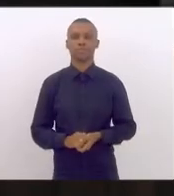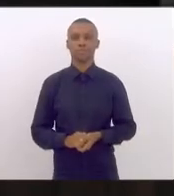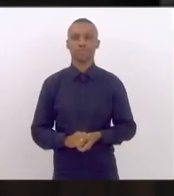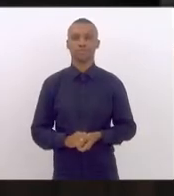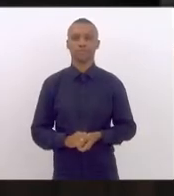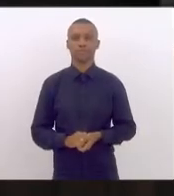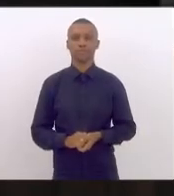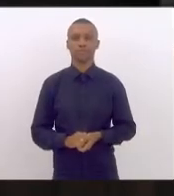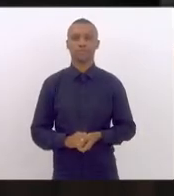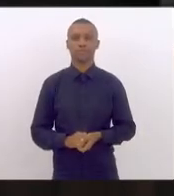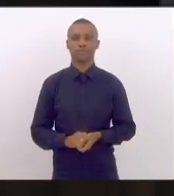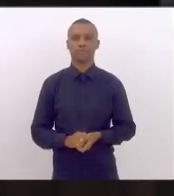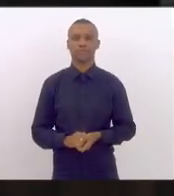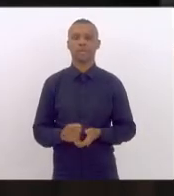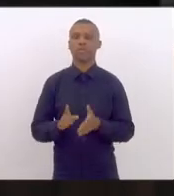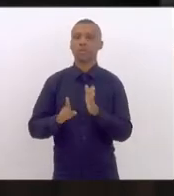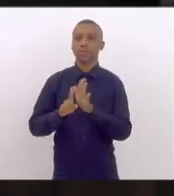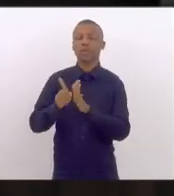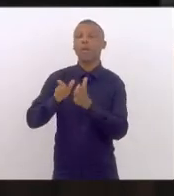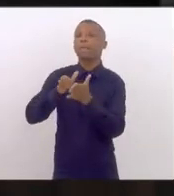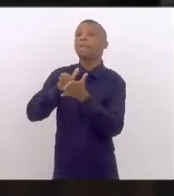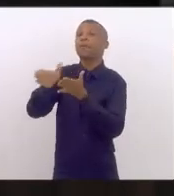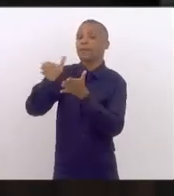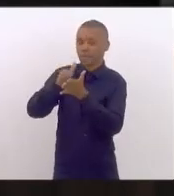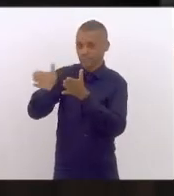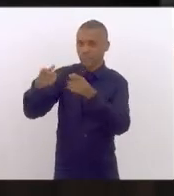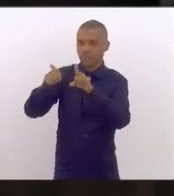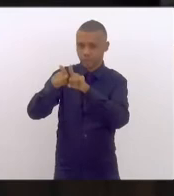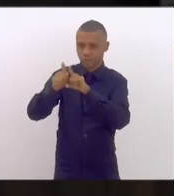a indicação é publicação tá certa